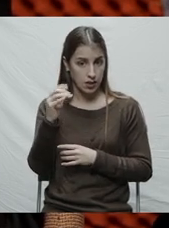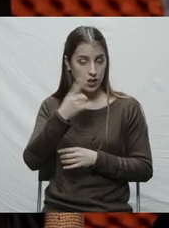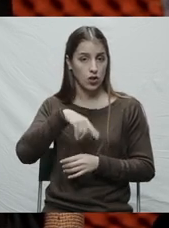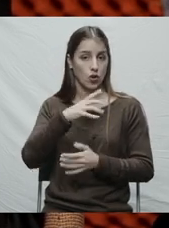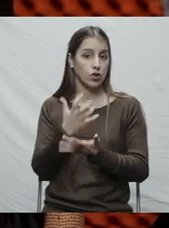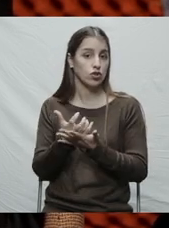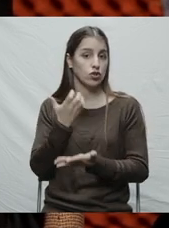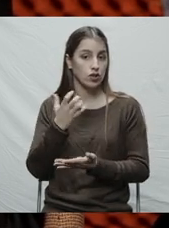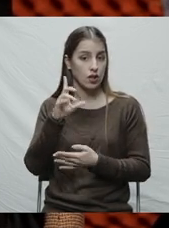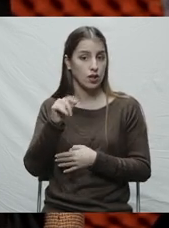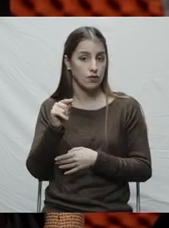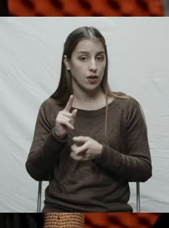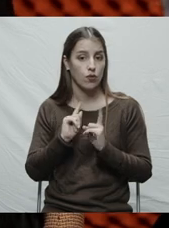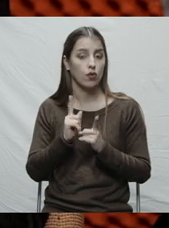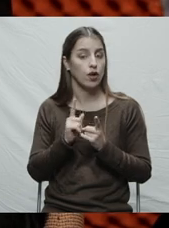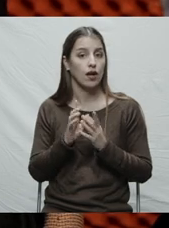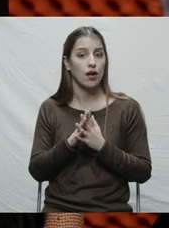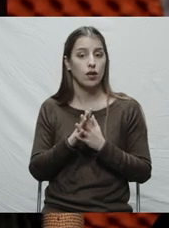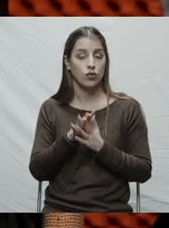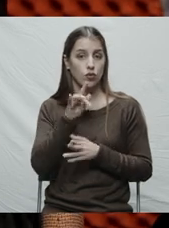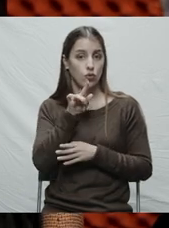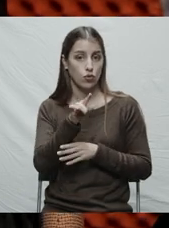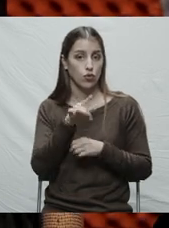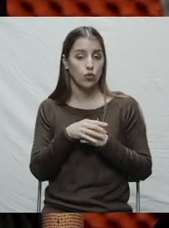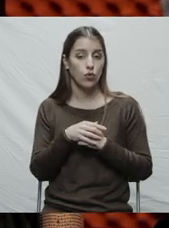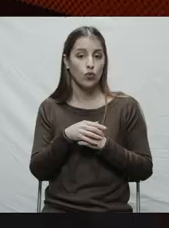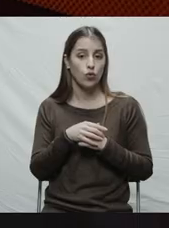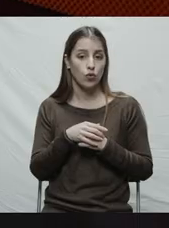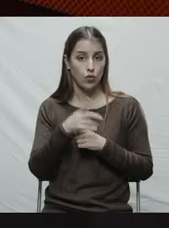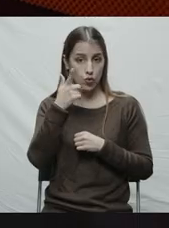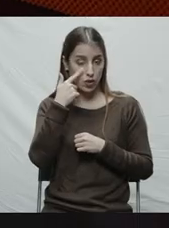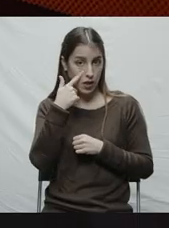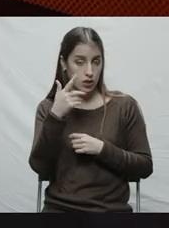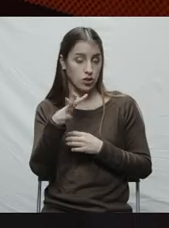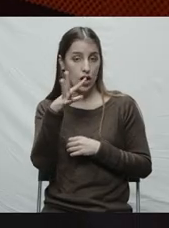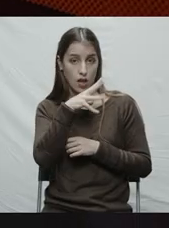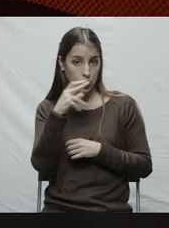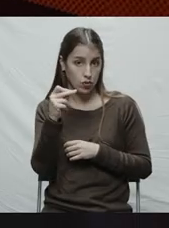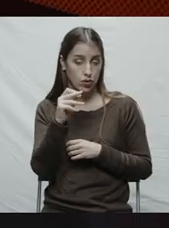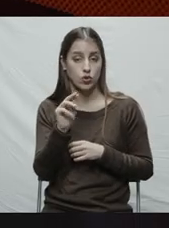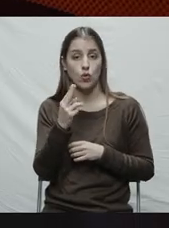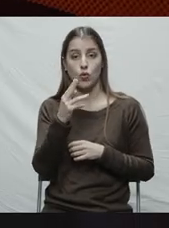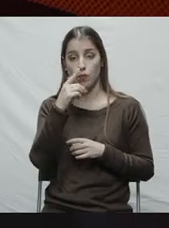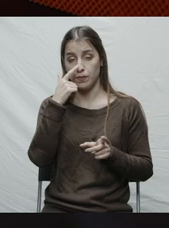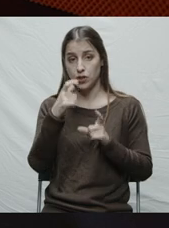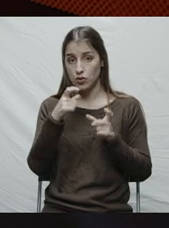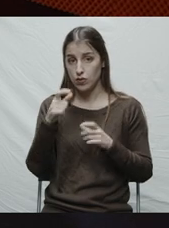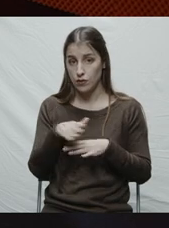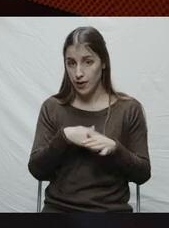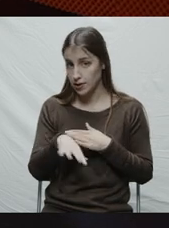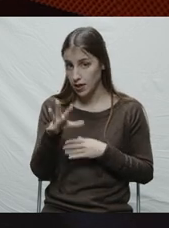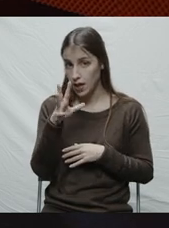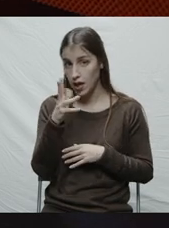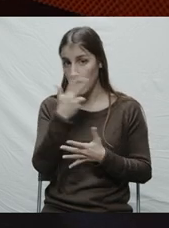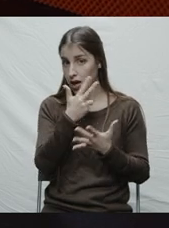nos marcou também era que tu encontras muitas vezes atores ou pessoas que fazem arte há muito tempo, ou que estão nesta profissão há